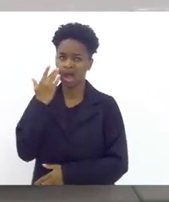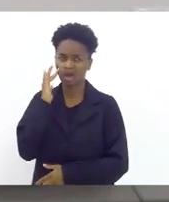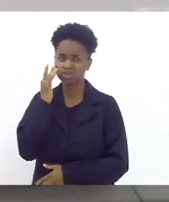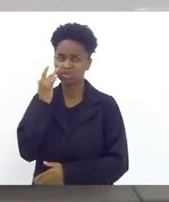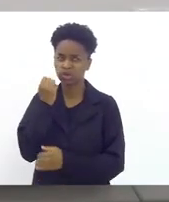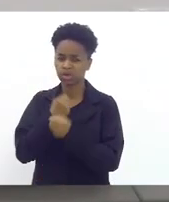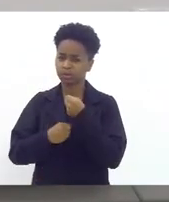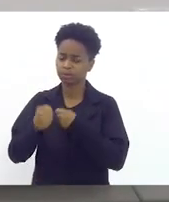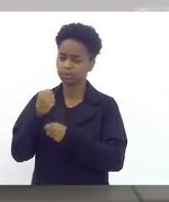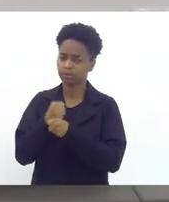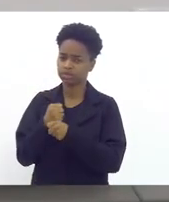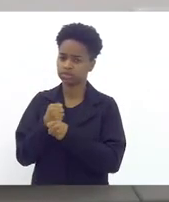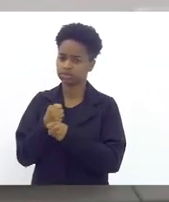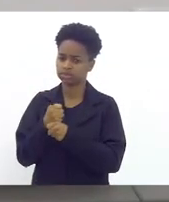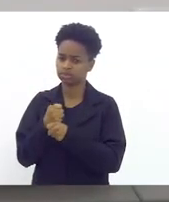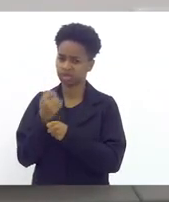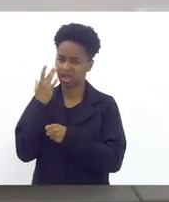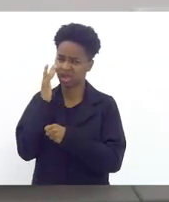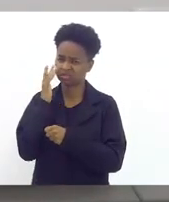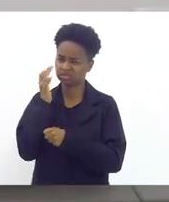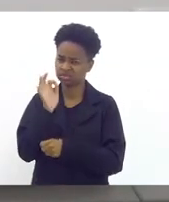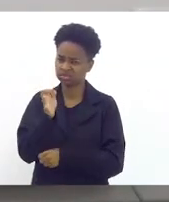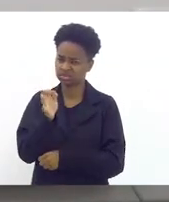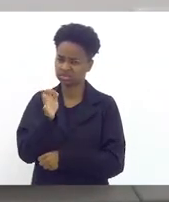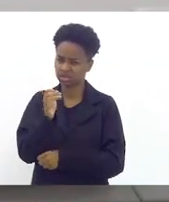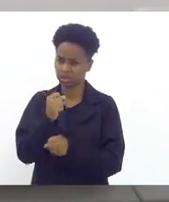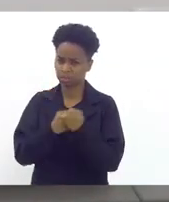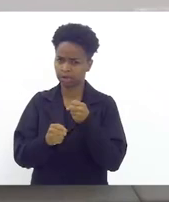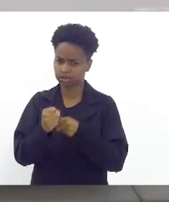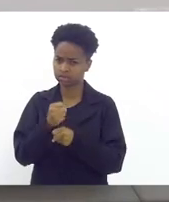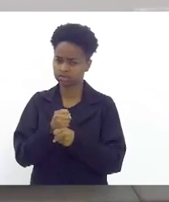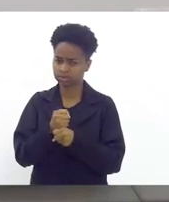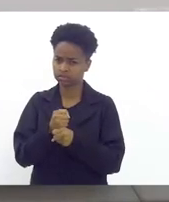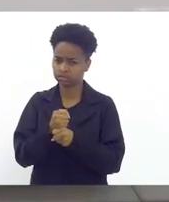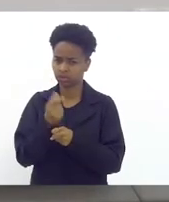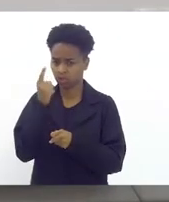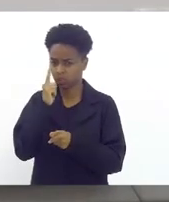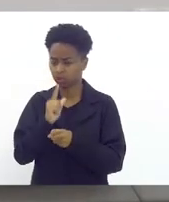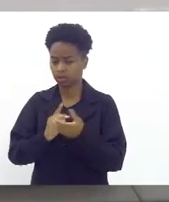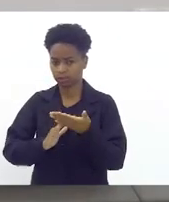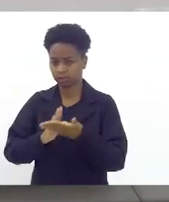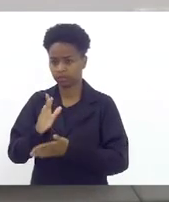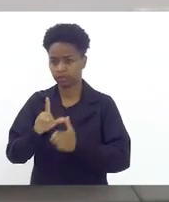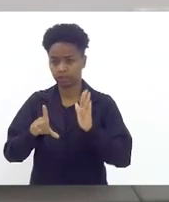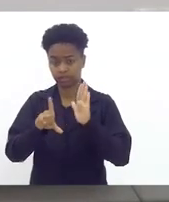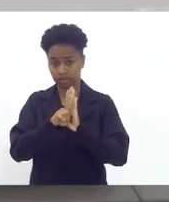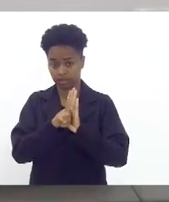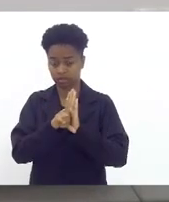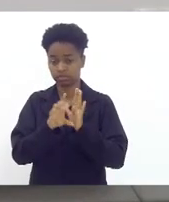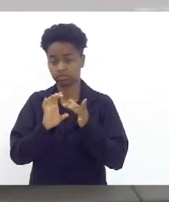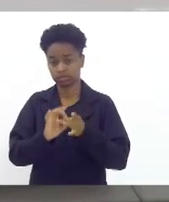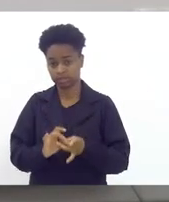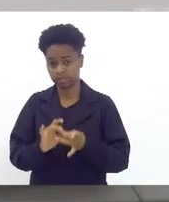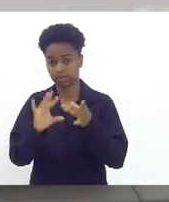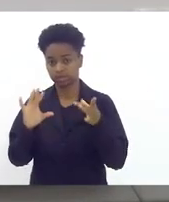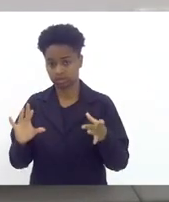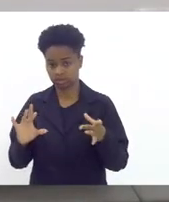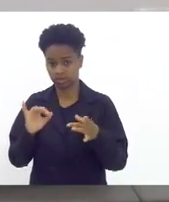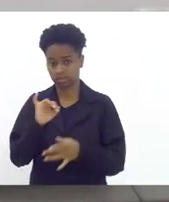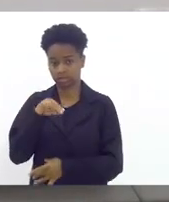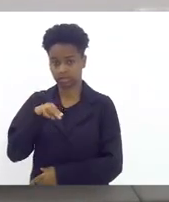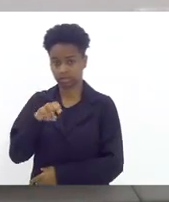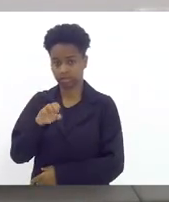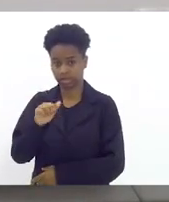ano passado ano passado uma lei específica que autoriza o